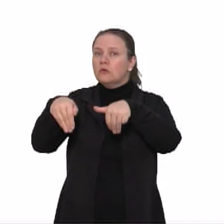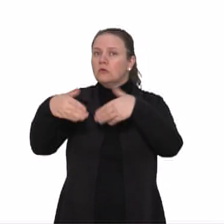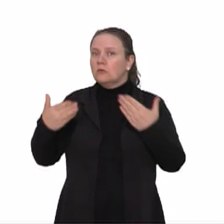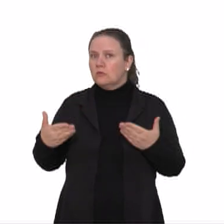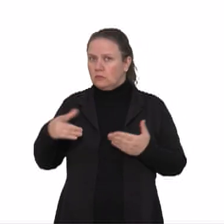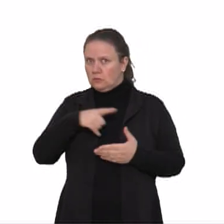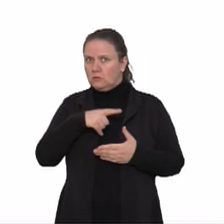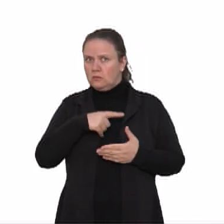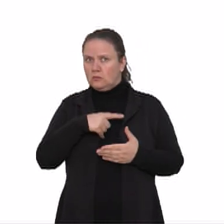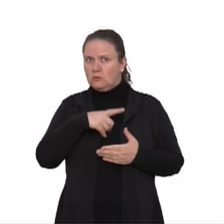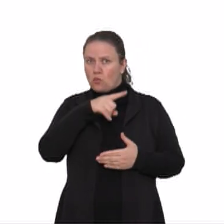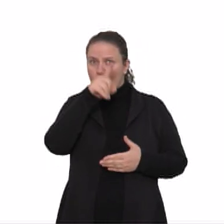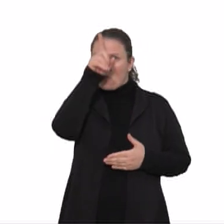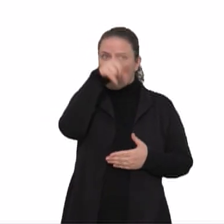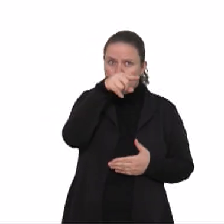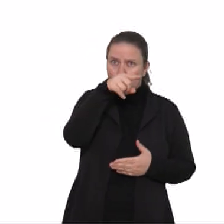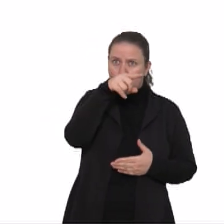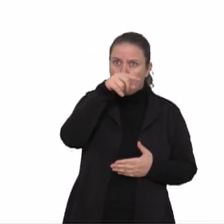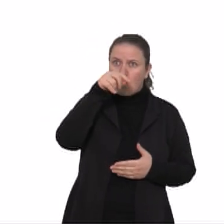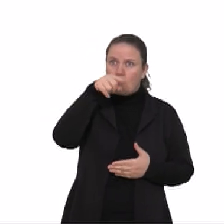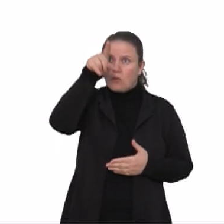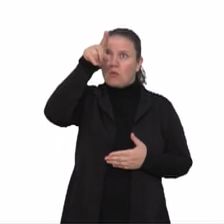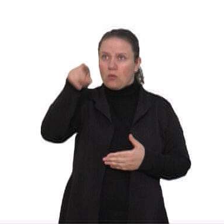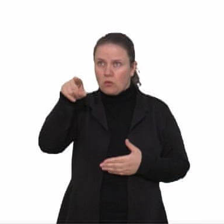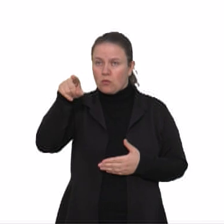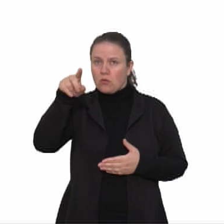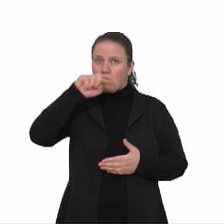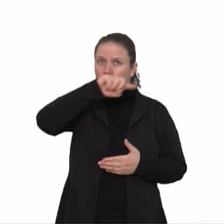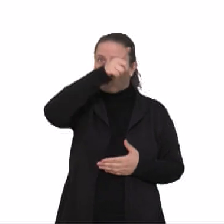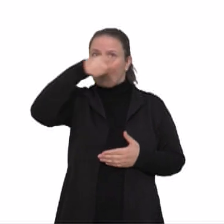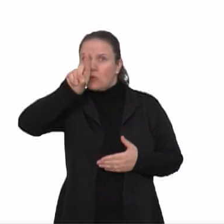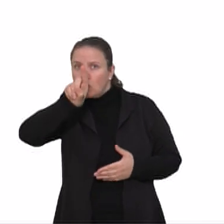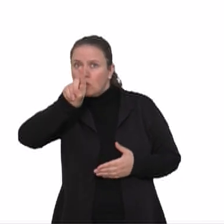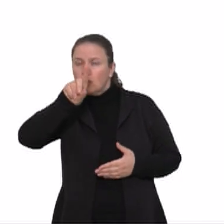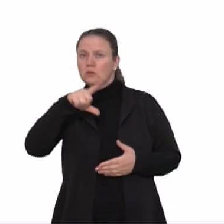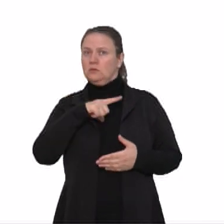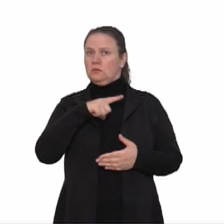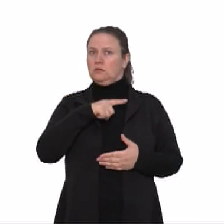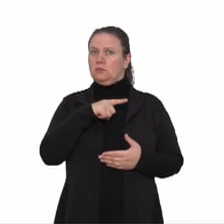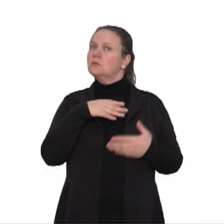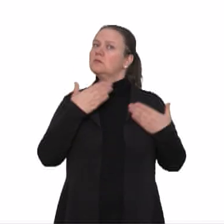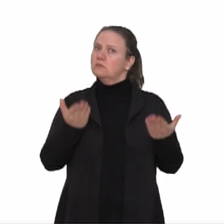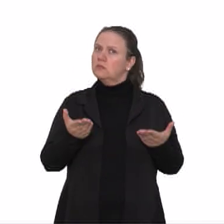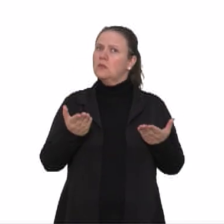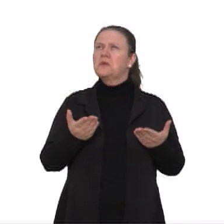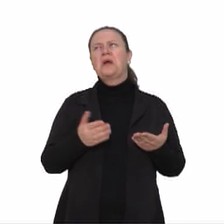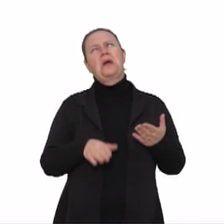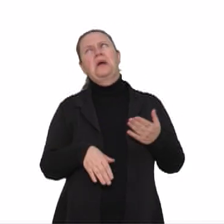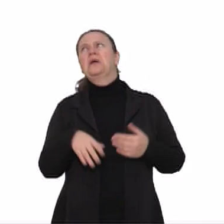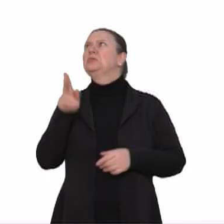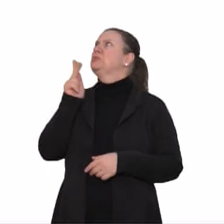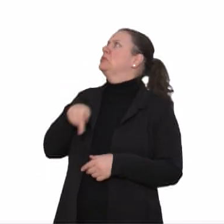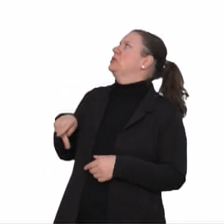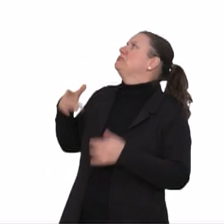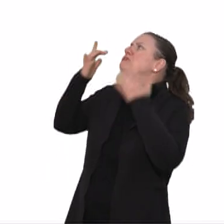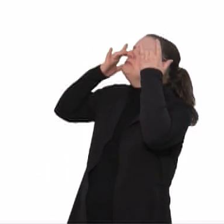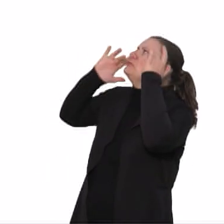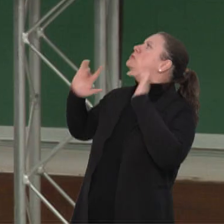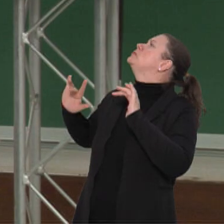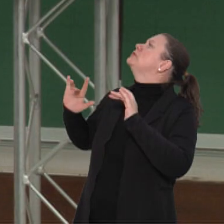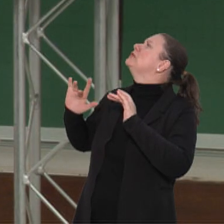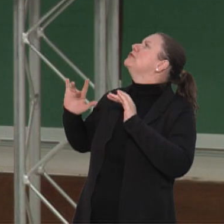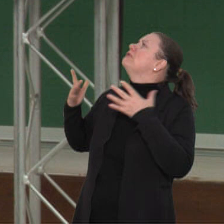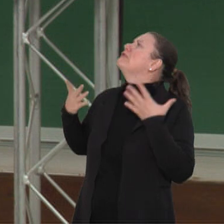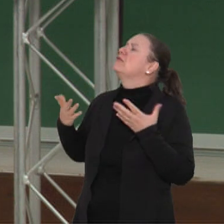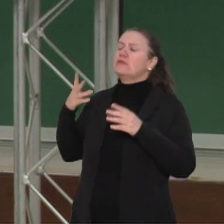usou acentuação. Às vezes você pode pensar, mas eu não sei pontuar, eu não sei acentuar. Mas dá